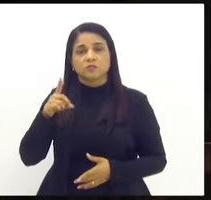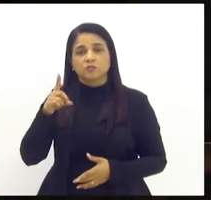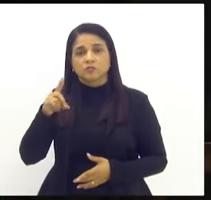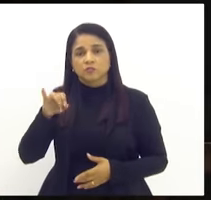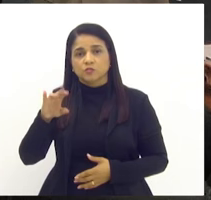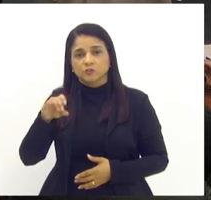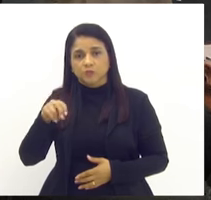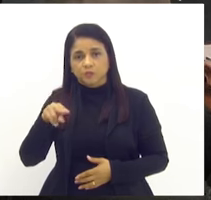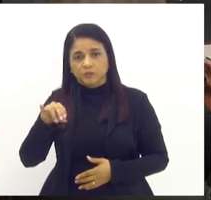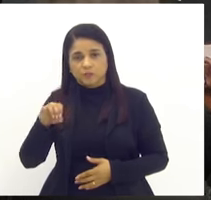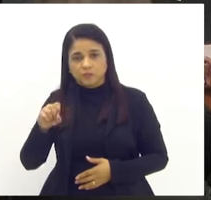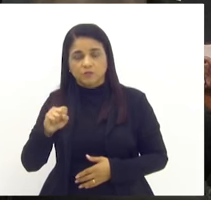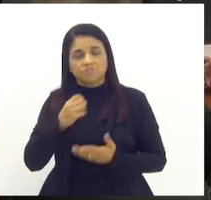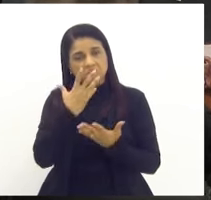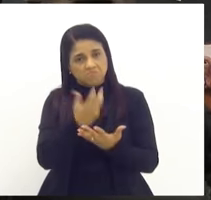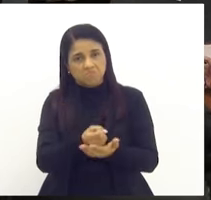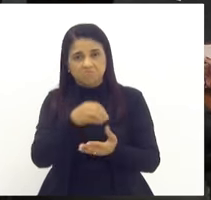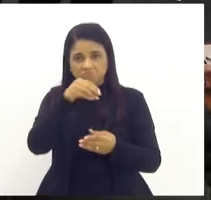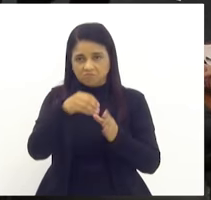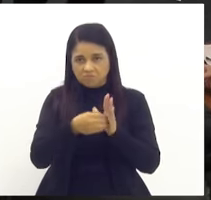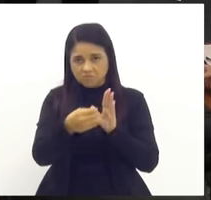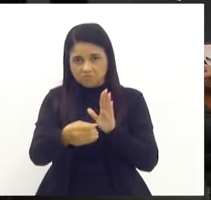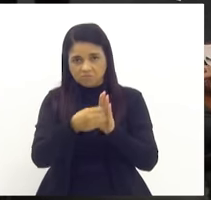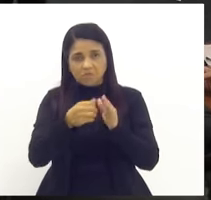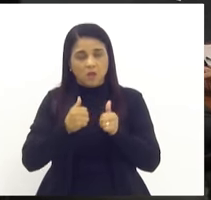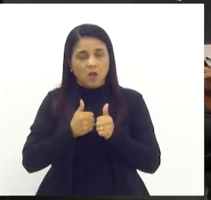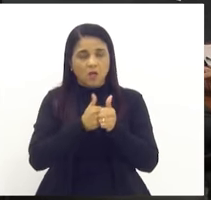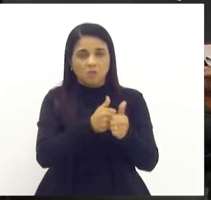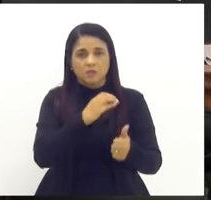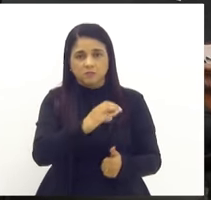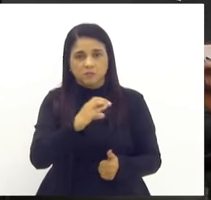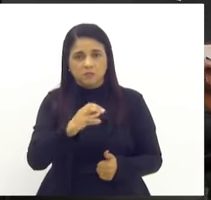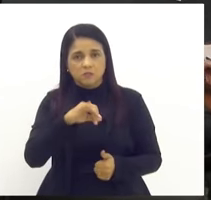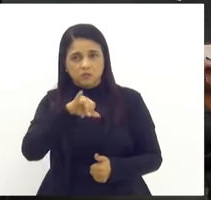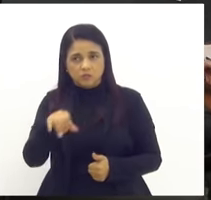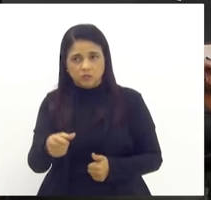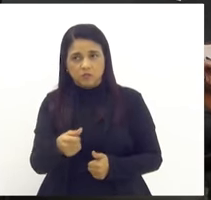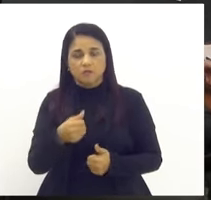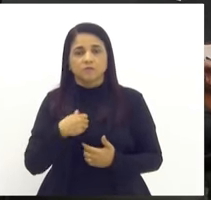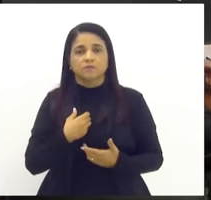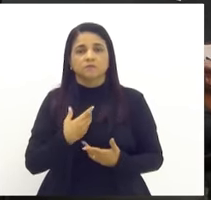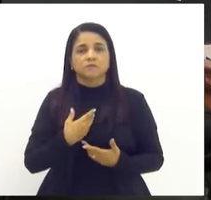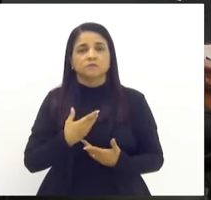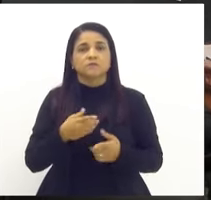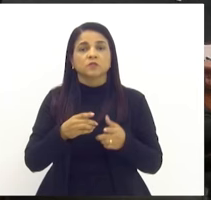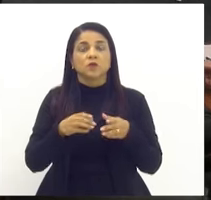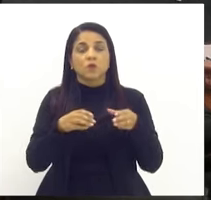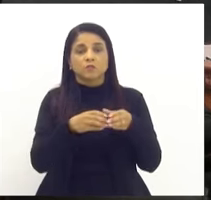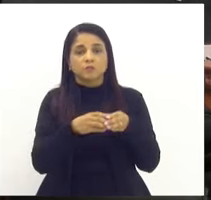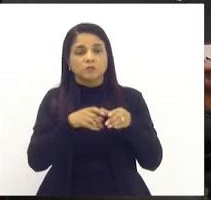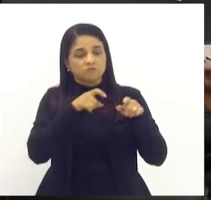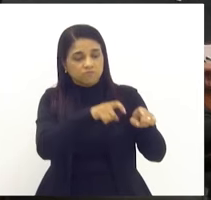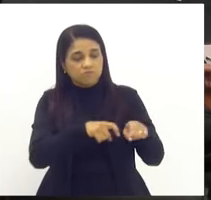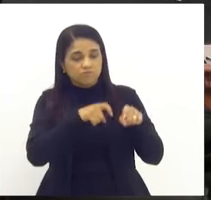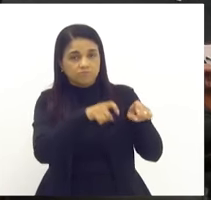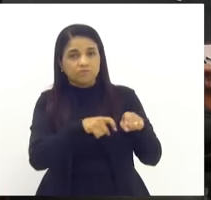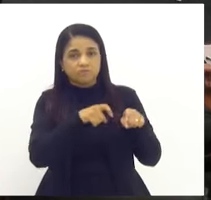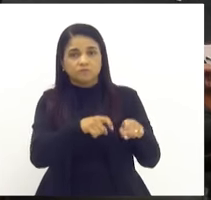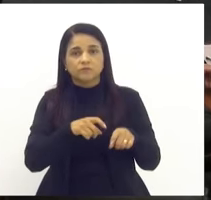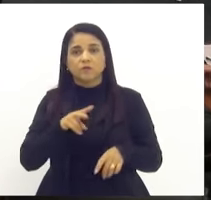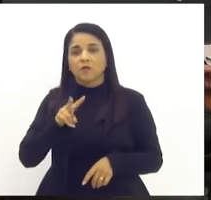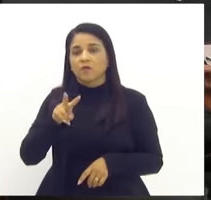Lins favorável senhor presidente com a ccj Muito obrigado Deputado Dionísio pela comissão de agricultura Deputado